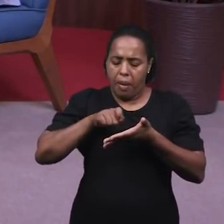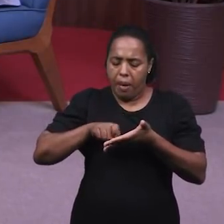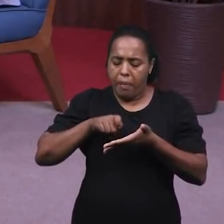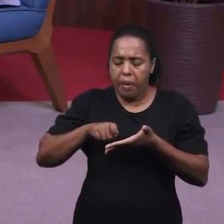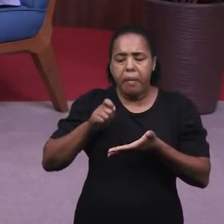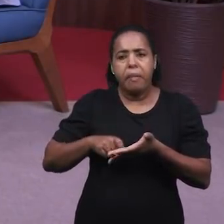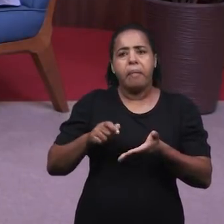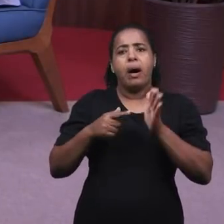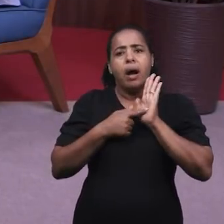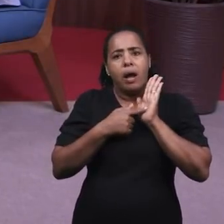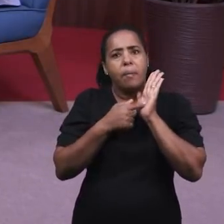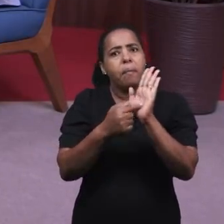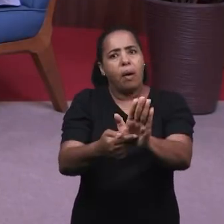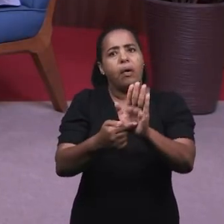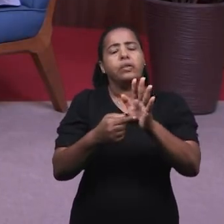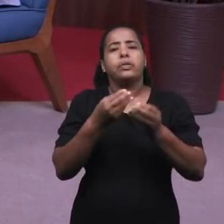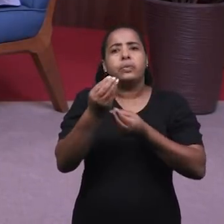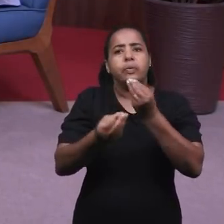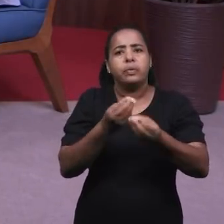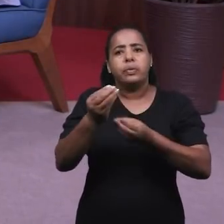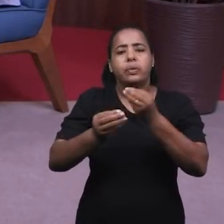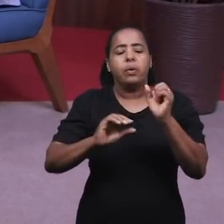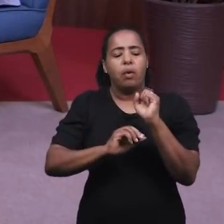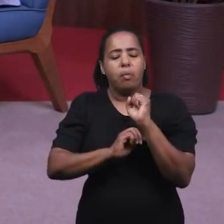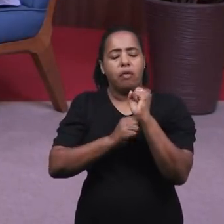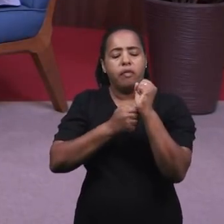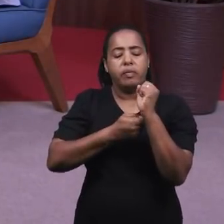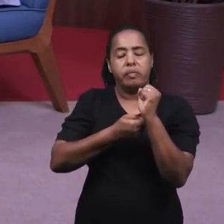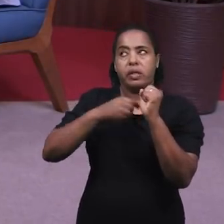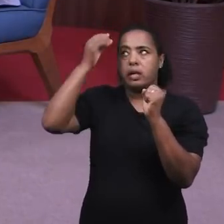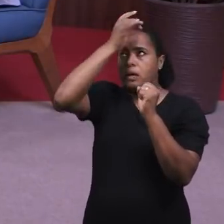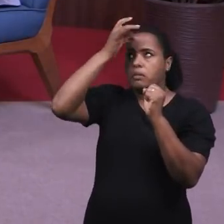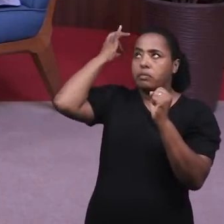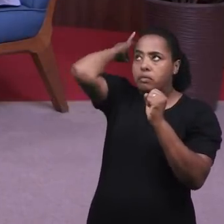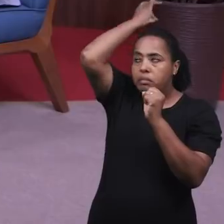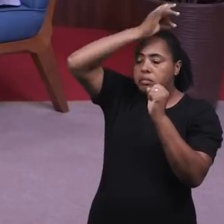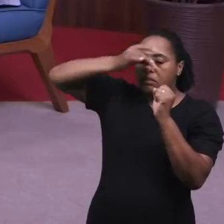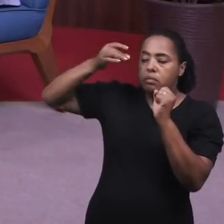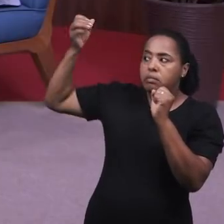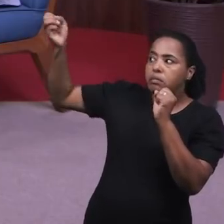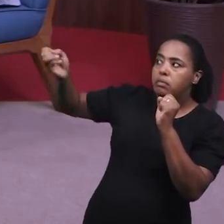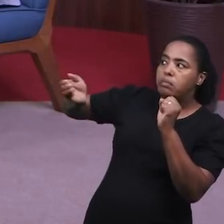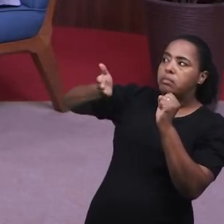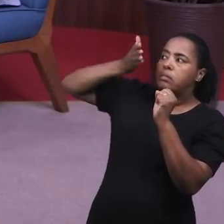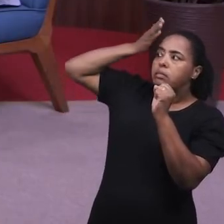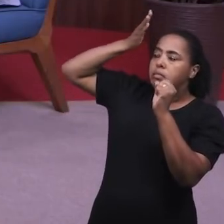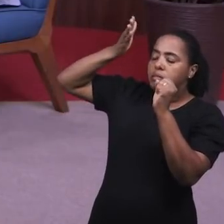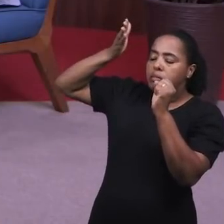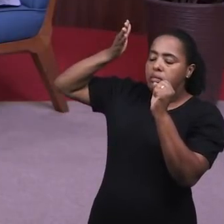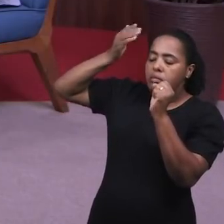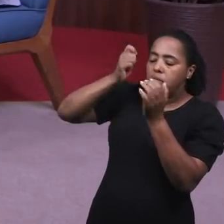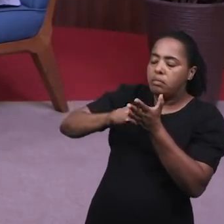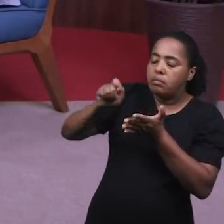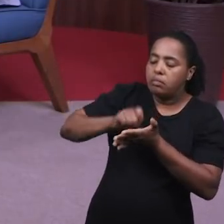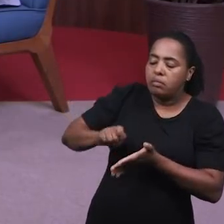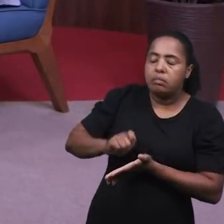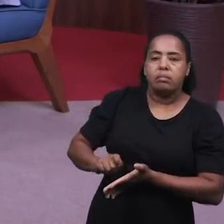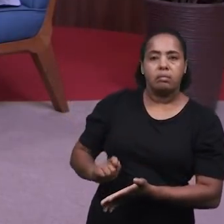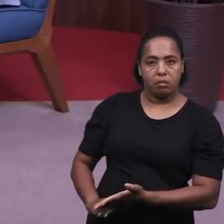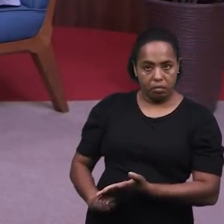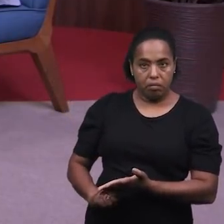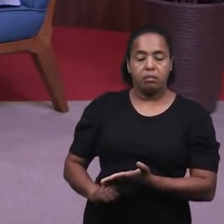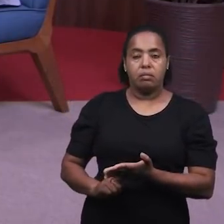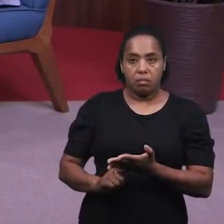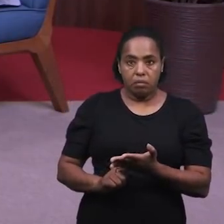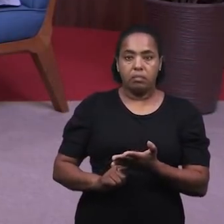Como me foi esse mistério manifestado pela revelação. Então, o evangelho há